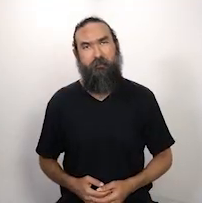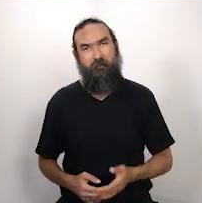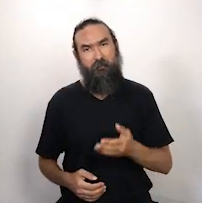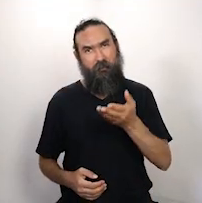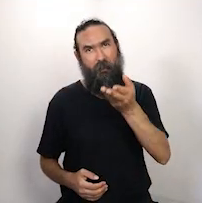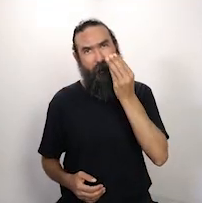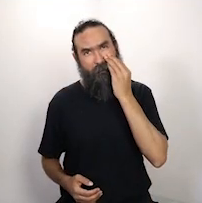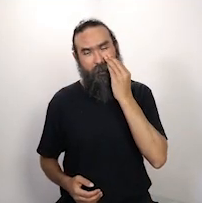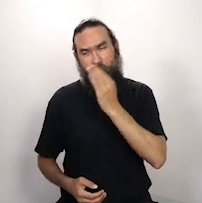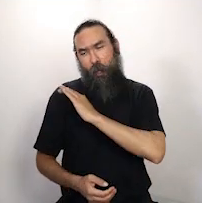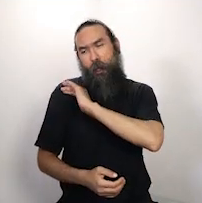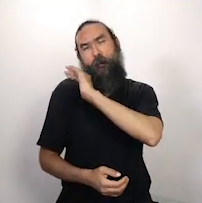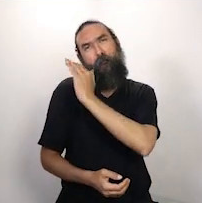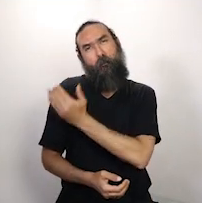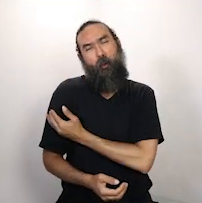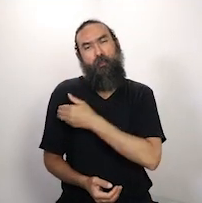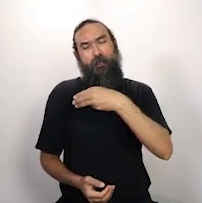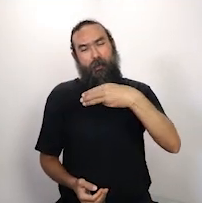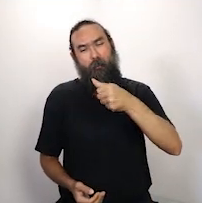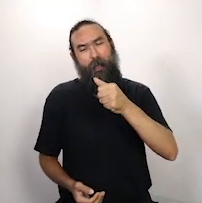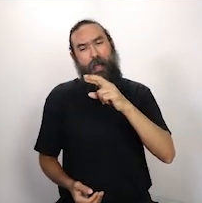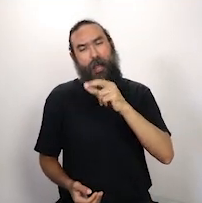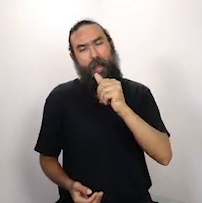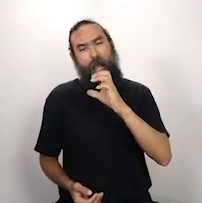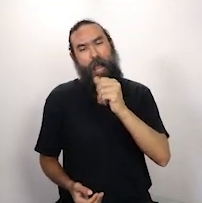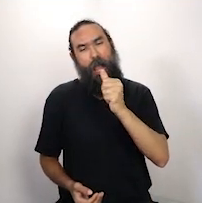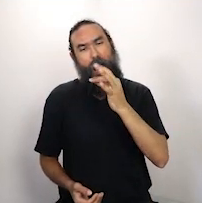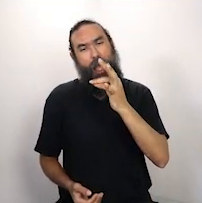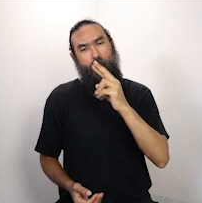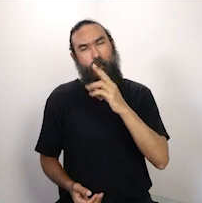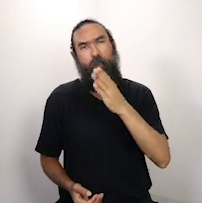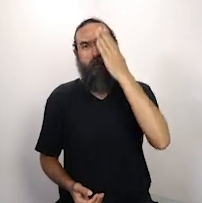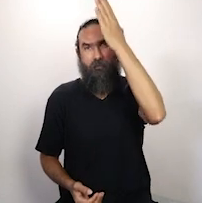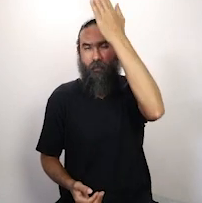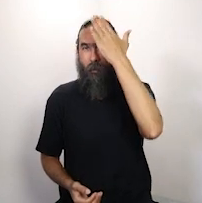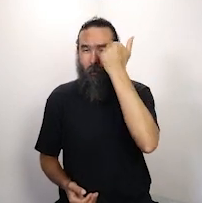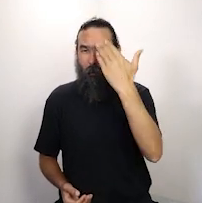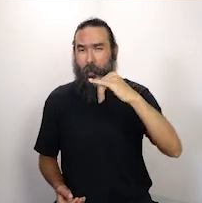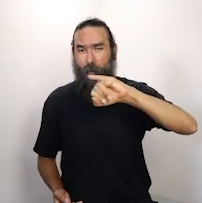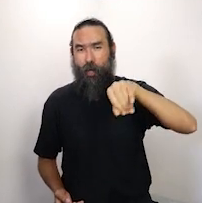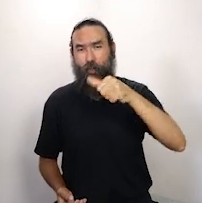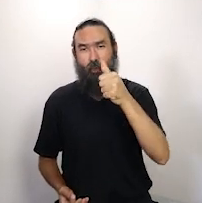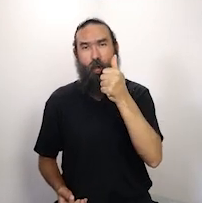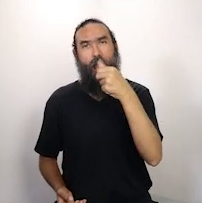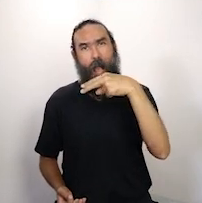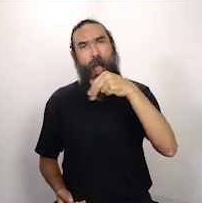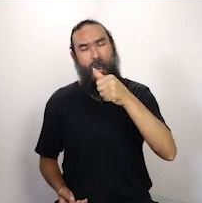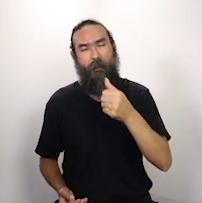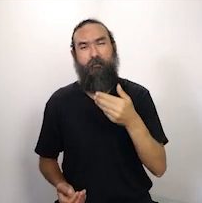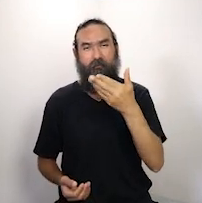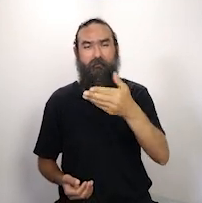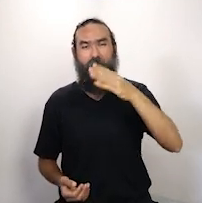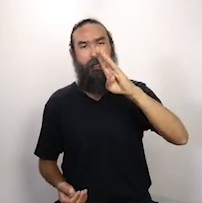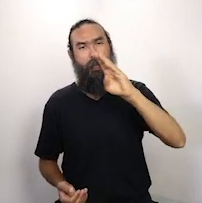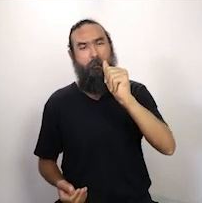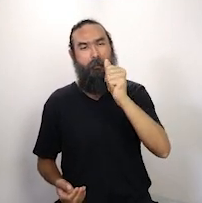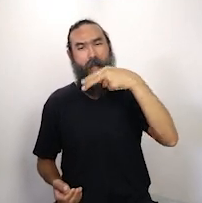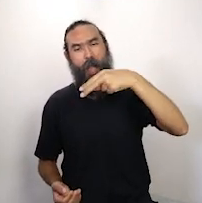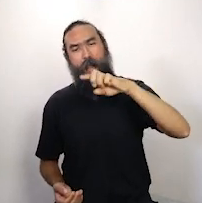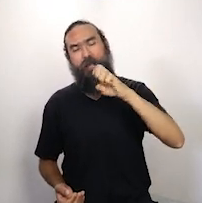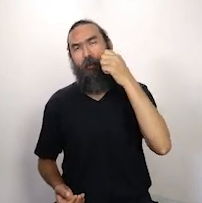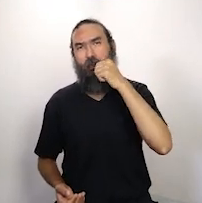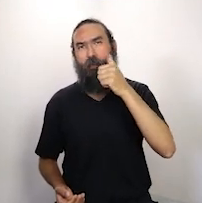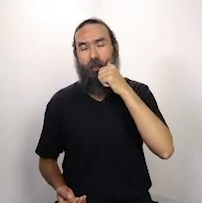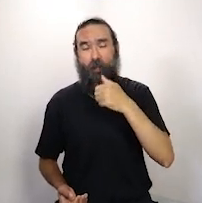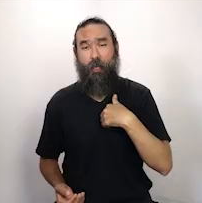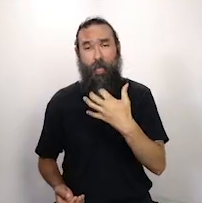Trazendo toda a força do Maracatu, da Mestra Joana e do Baque Mulher, que tem espalhado por todo o país. A gente espera que em breve a gente consiga ter todo mundo